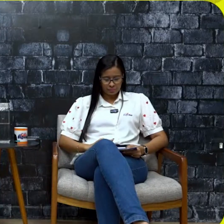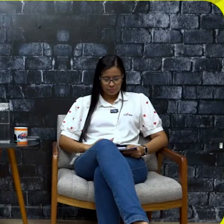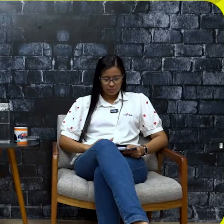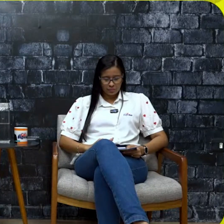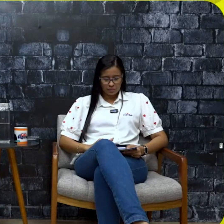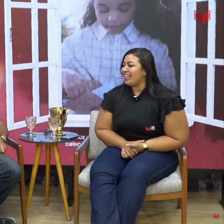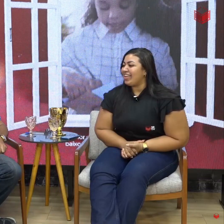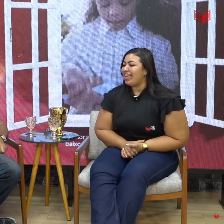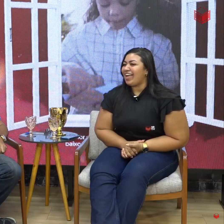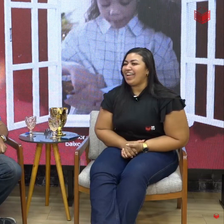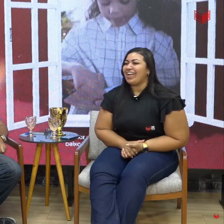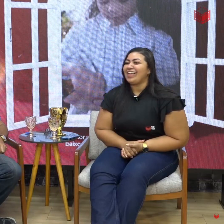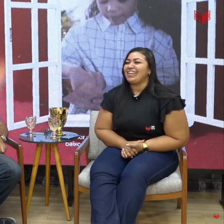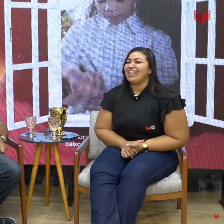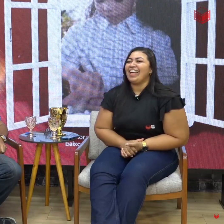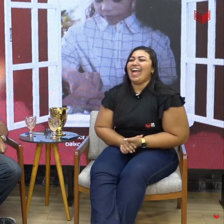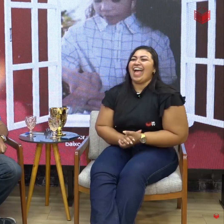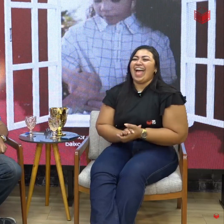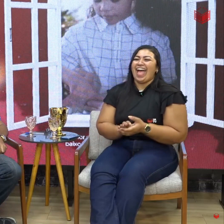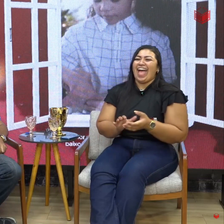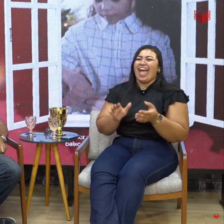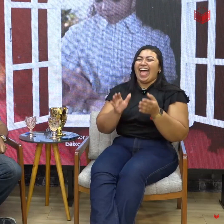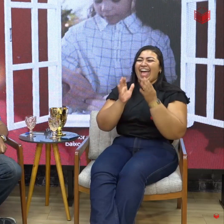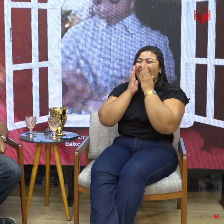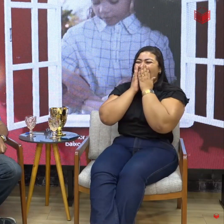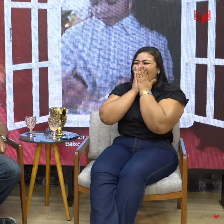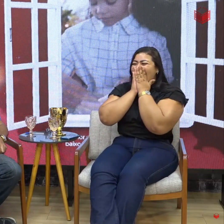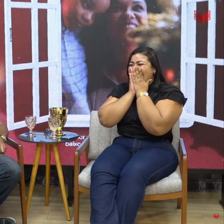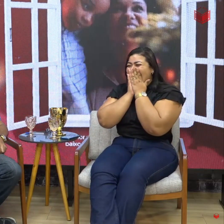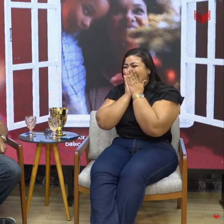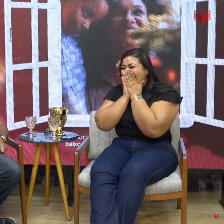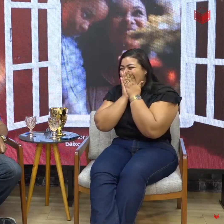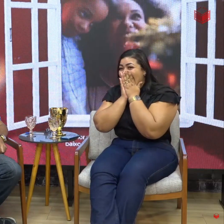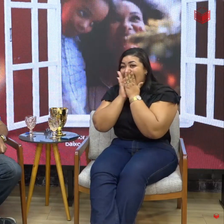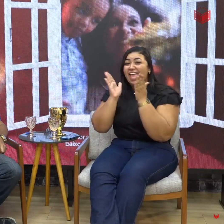apuração da coluna. E às vezes eu não levava.